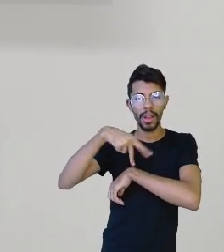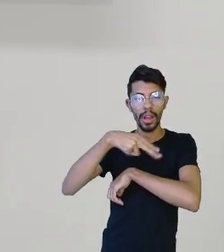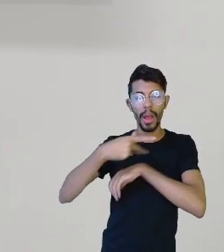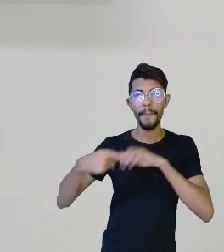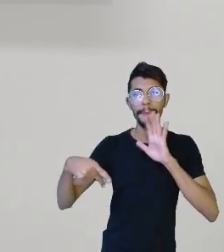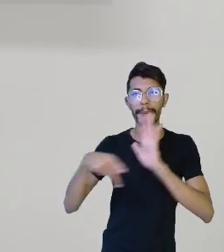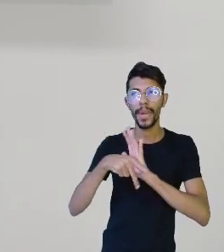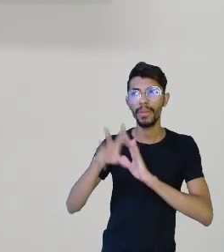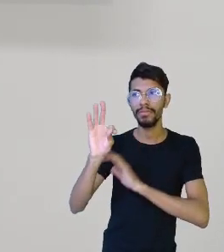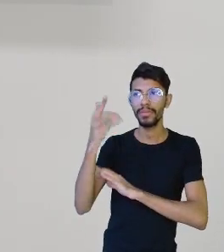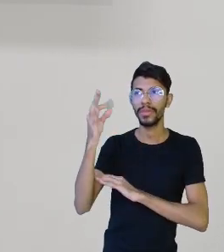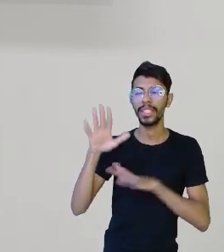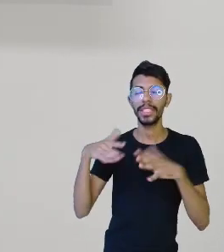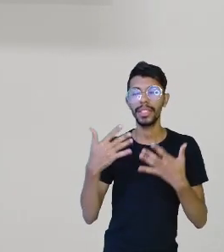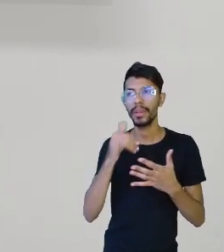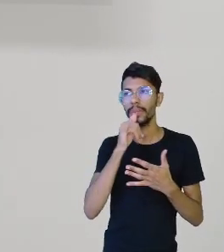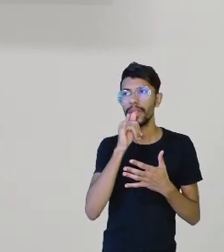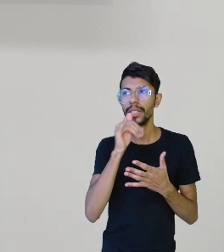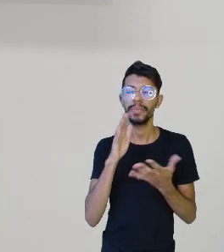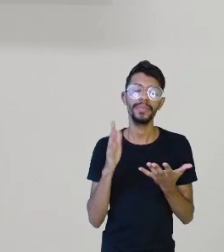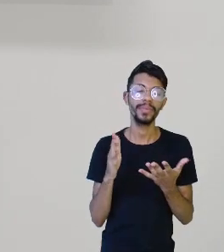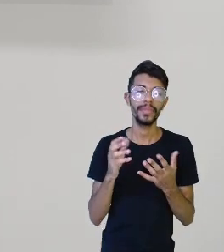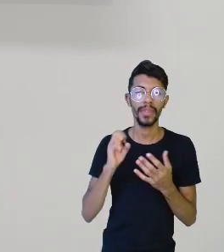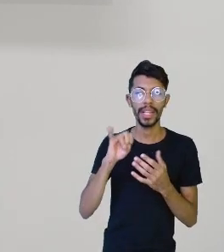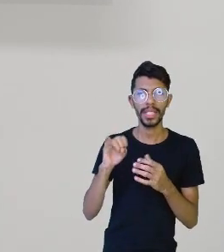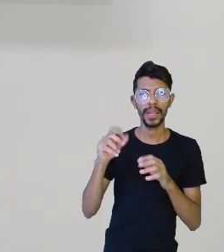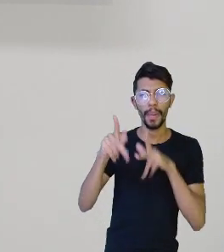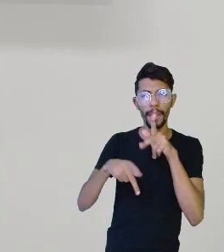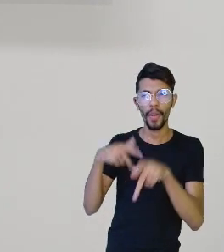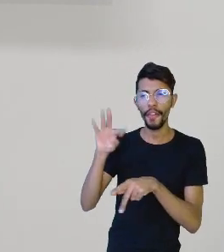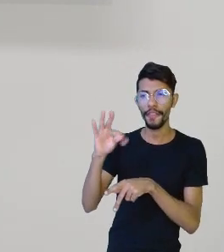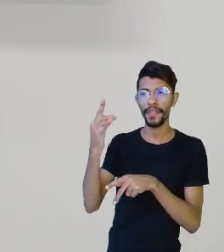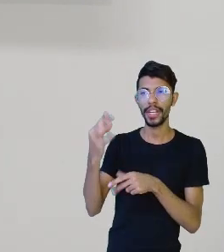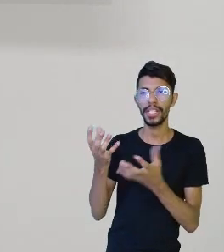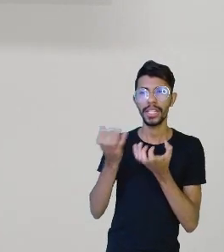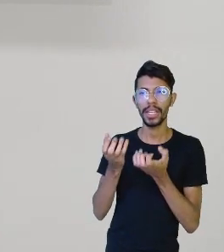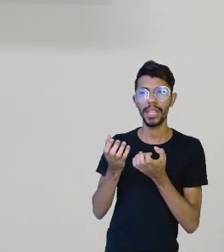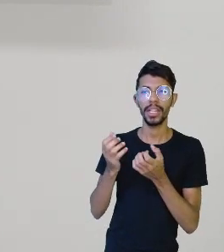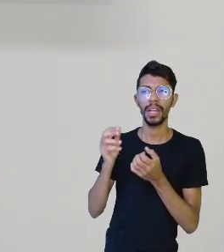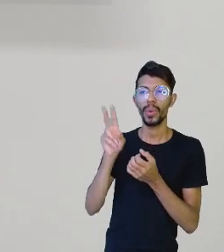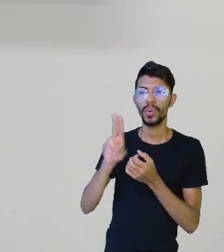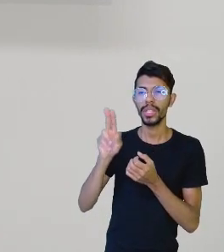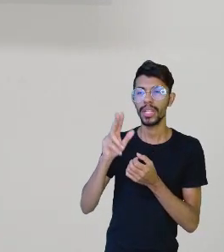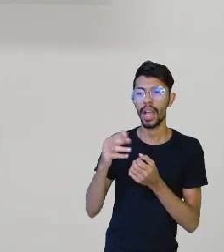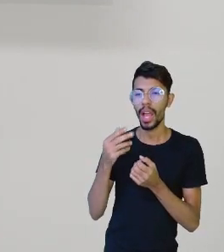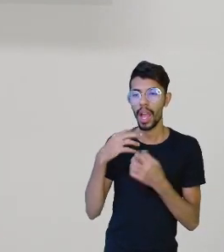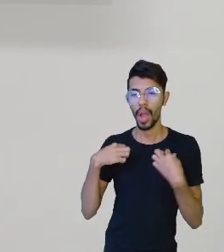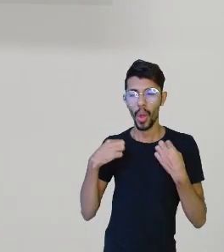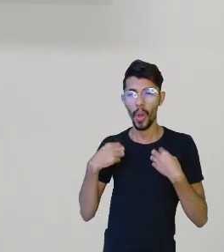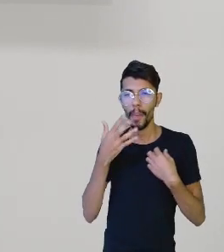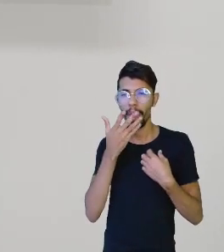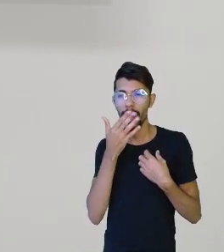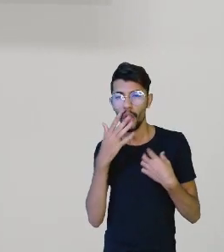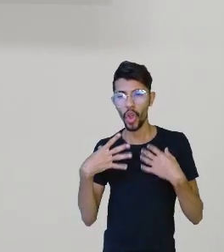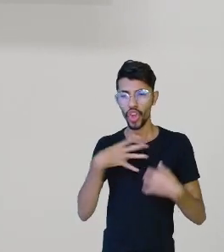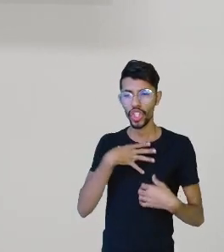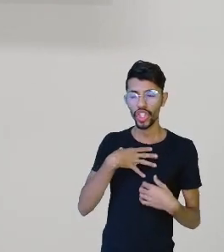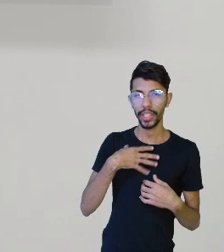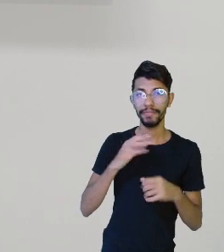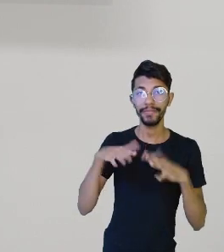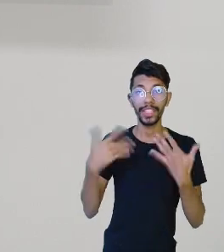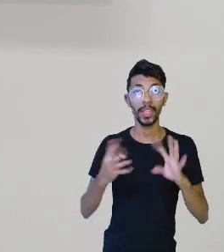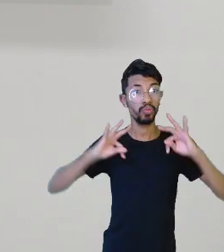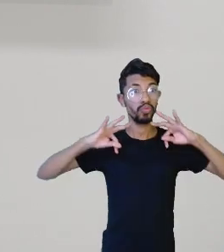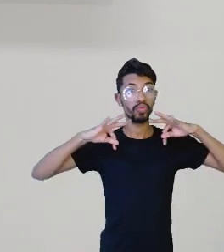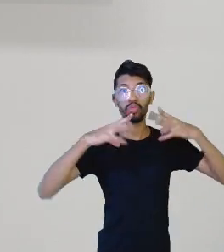vestindo roupas de determinada cor, de determinado estilo, todo mundo queria também seguir essa moda, porque era chique, era